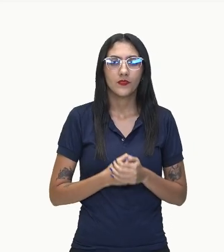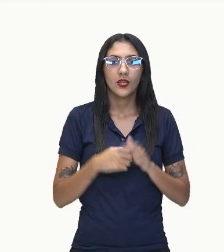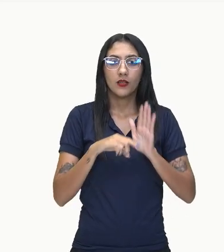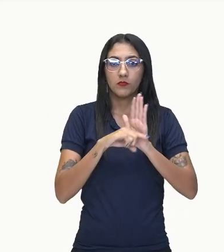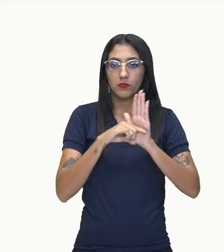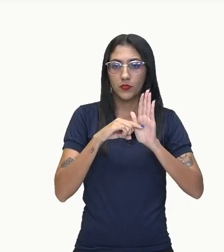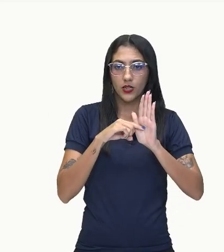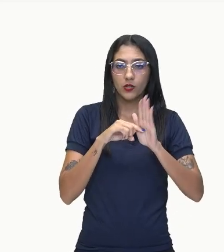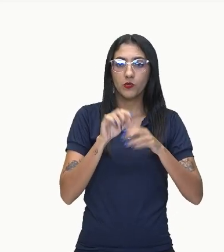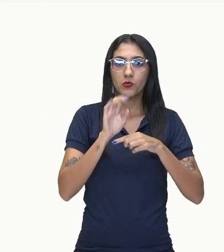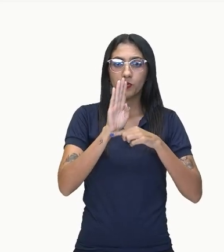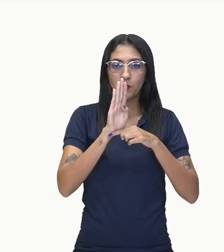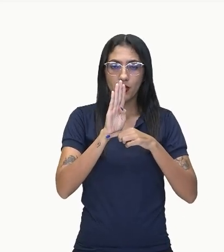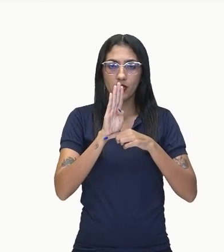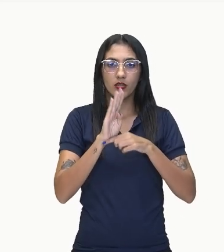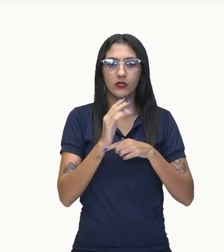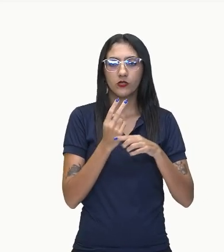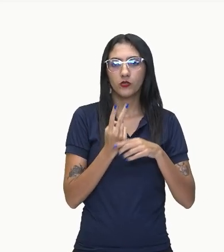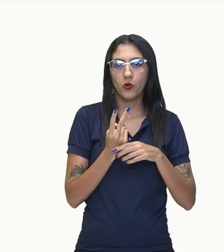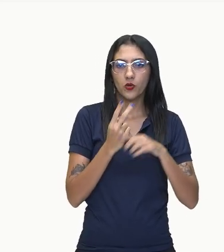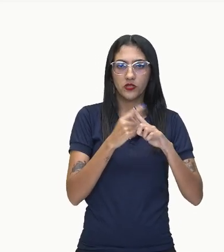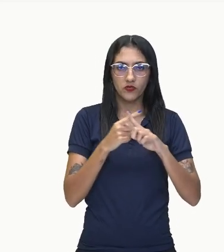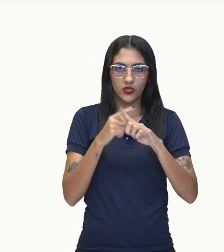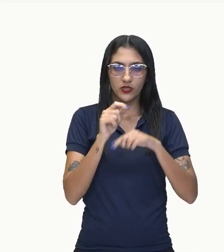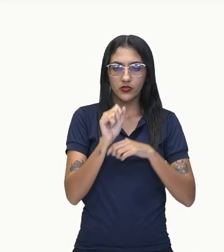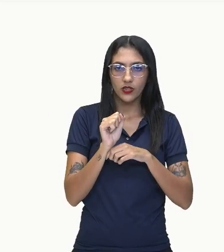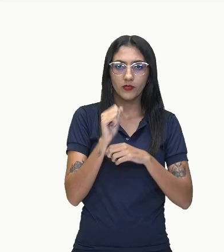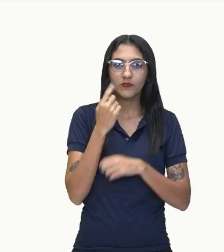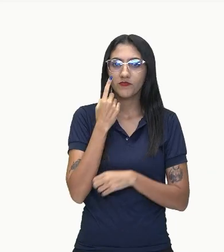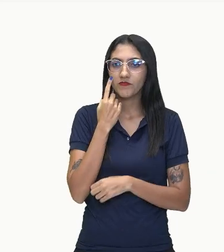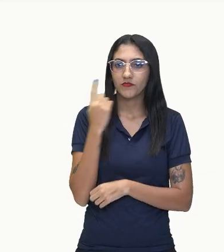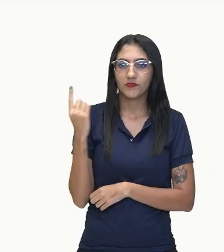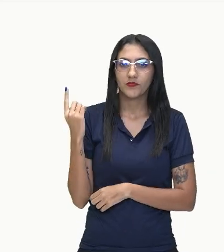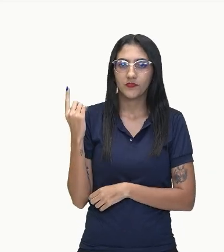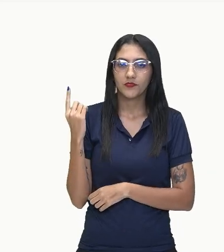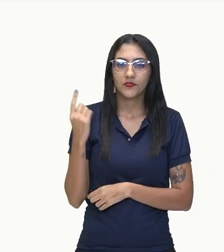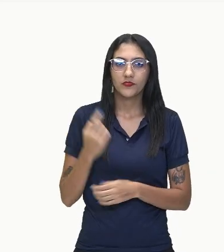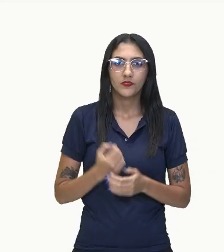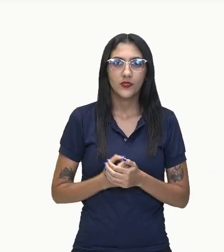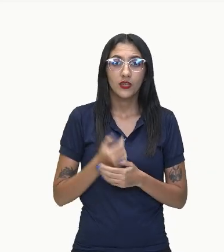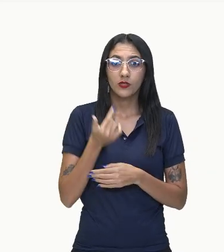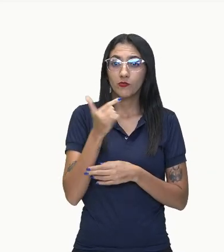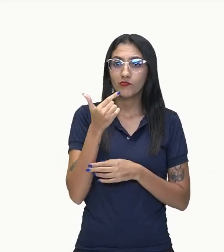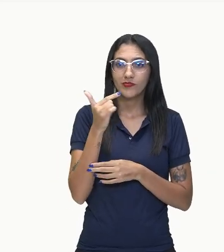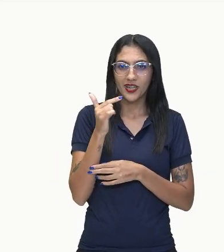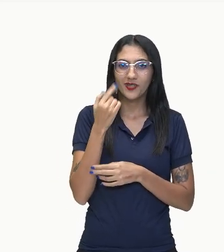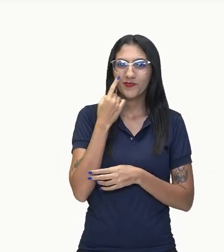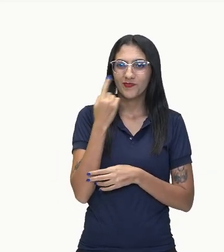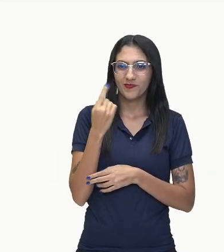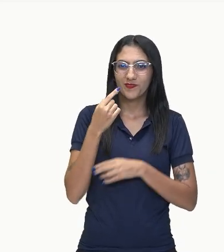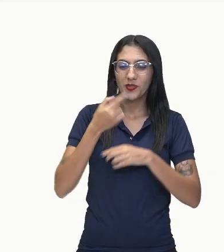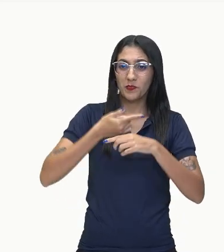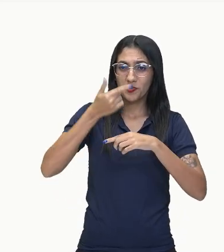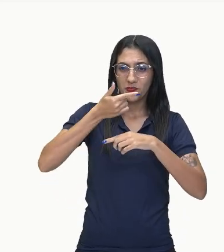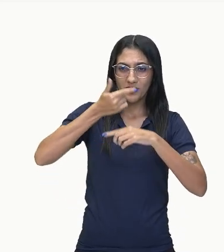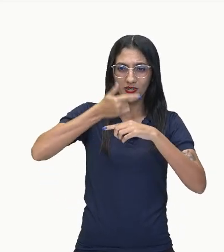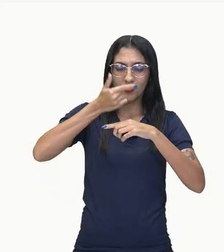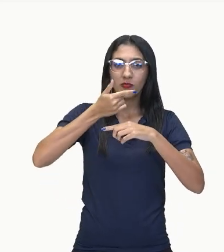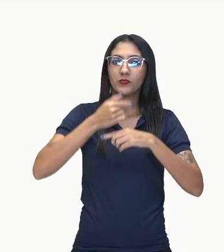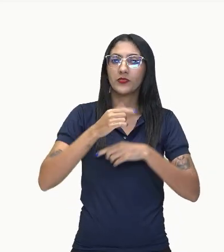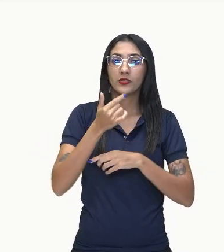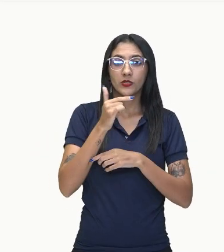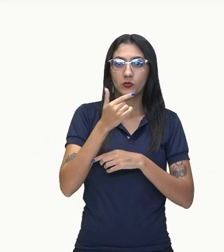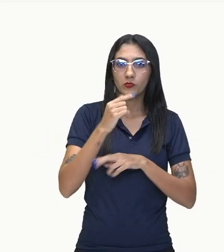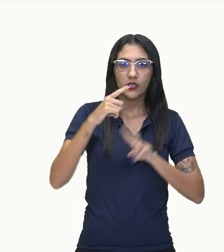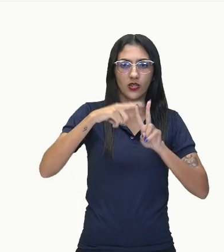2a. Vejam que aqui não tem nem o mais raiz de delta e nem o menos